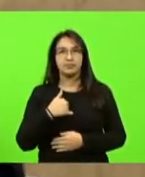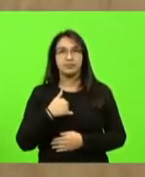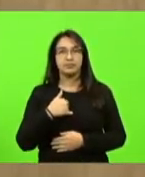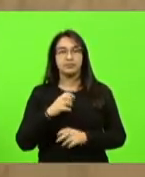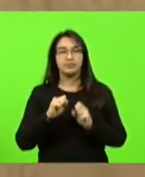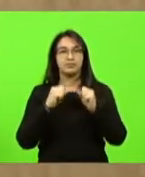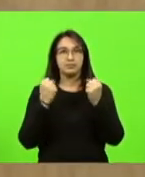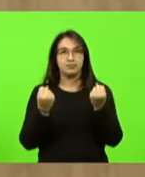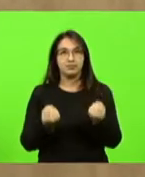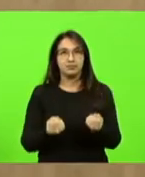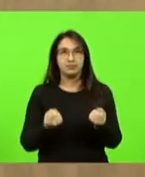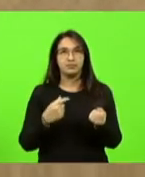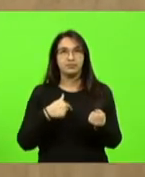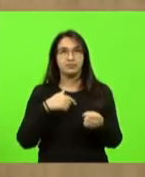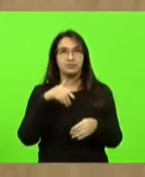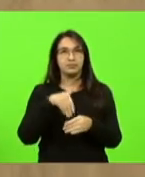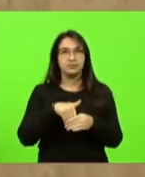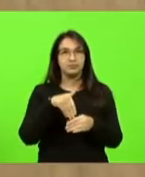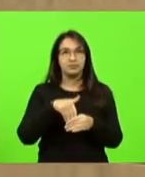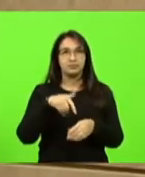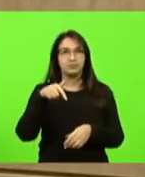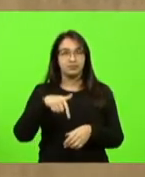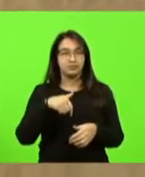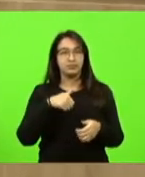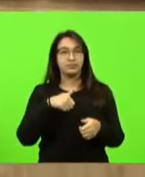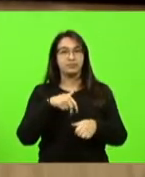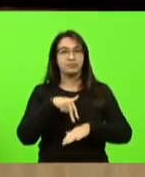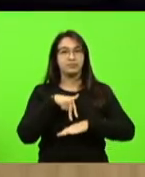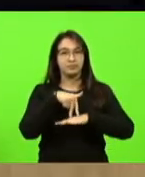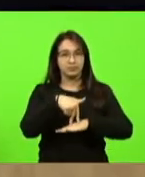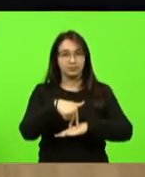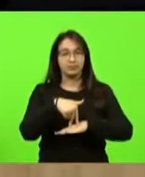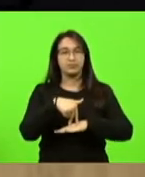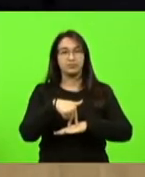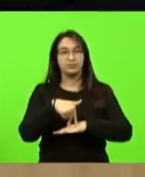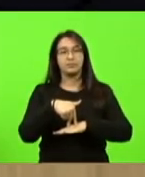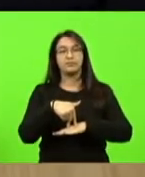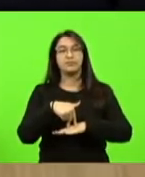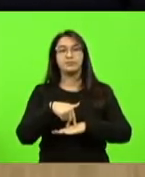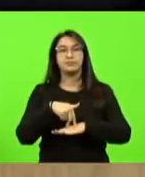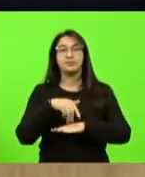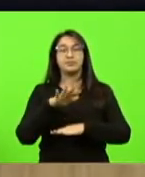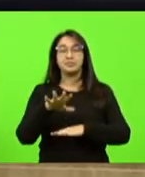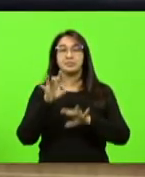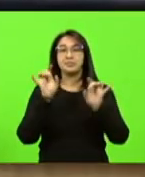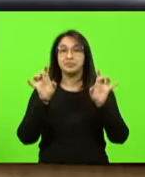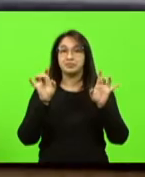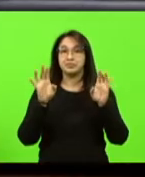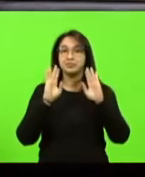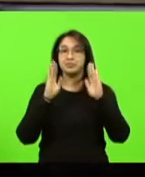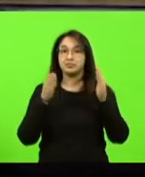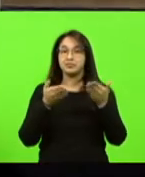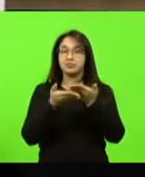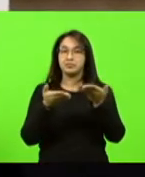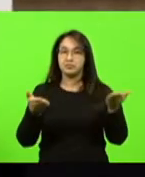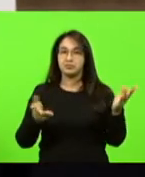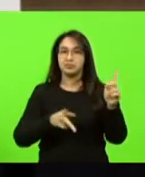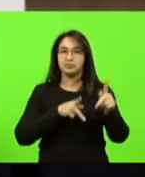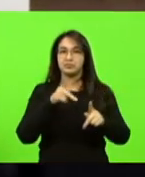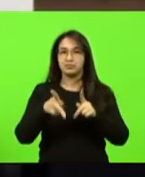defender o meu voto aqui nessa tribuna, porque quero falar com os deputados, entretanto, quero falar especialmente com os catarinenses que nos